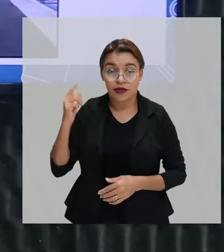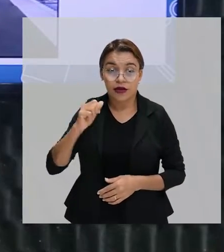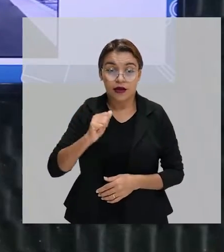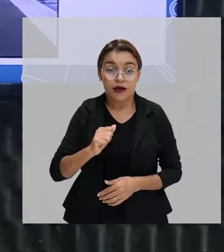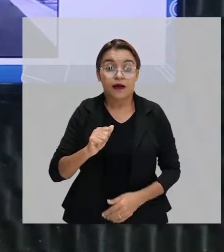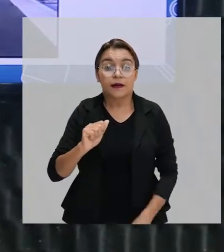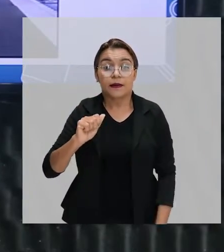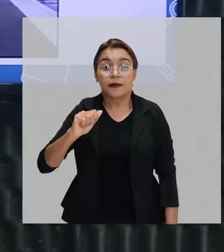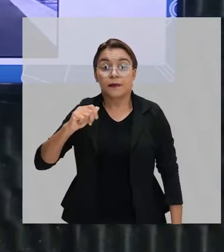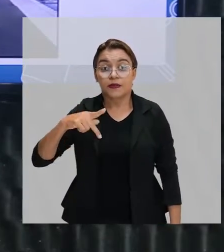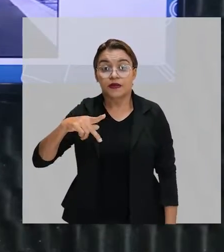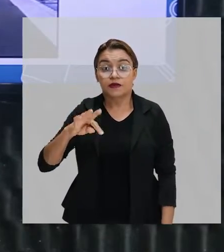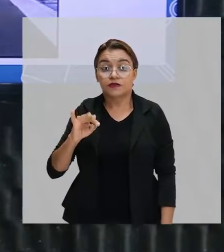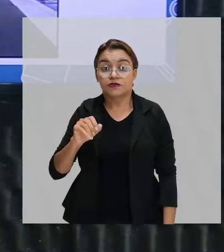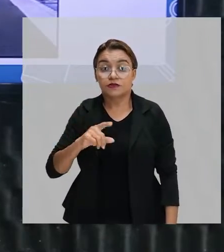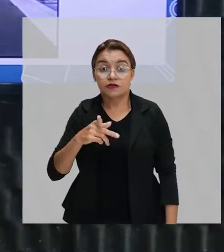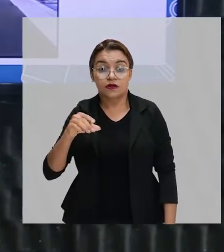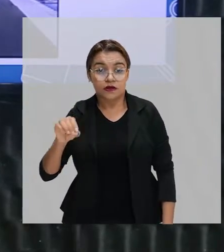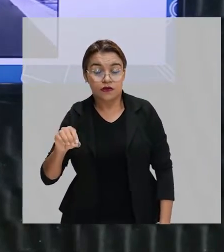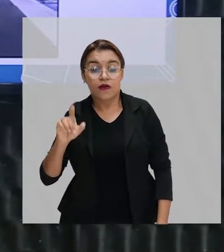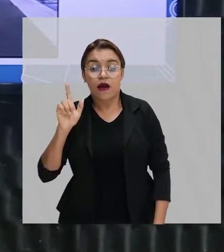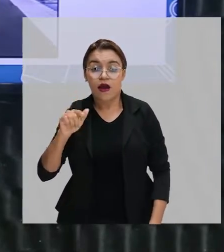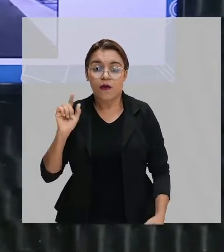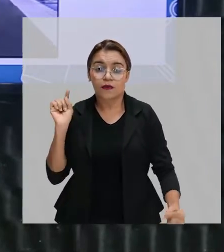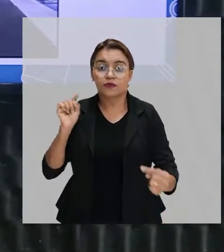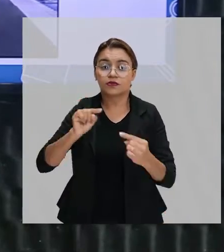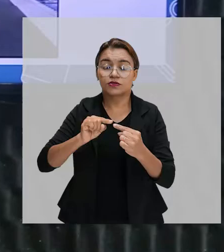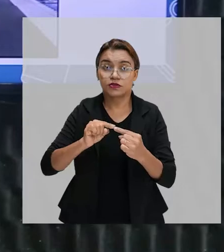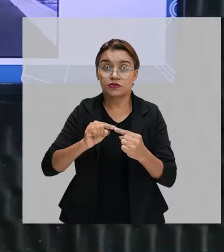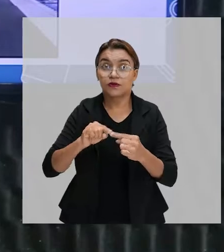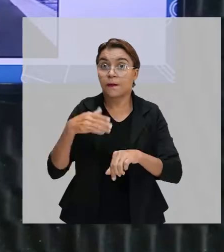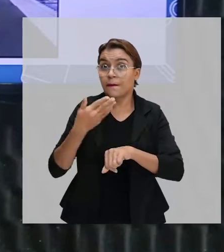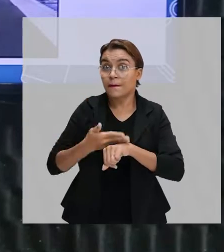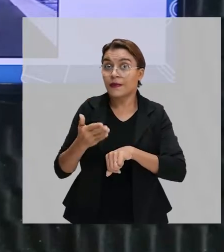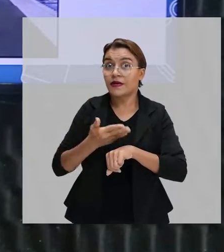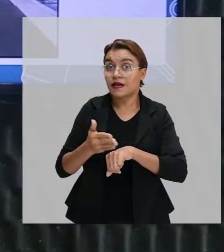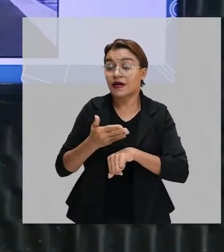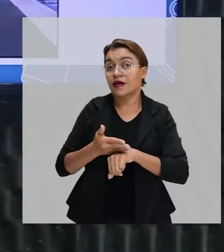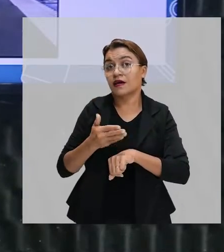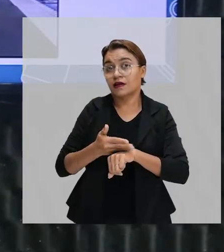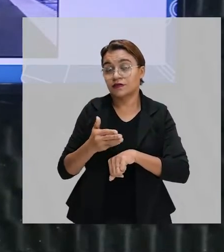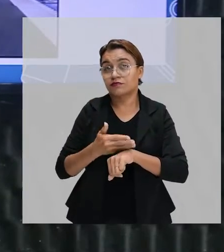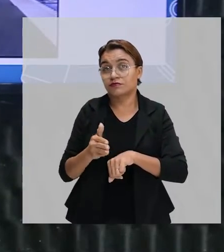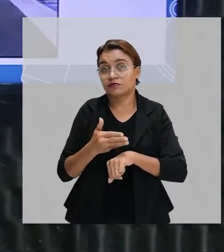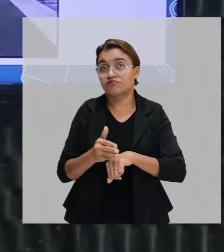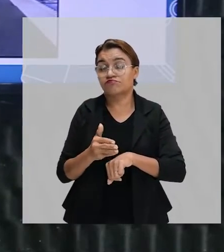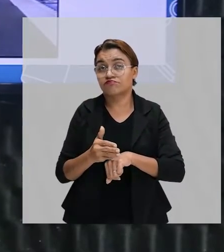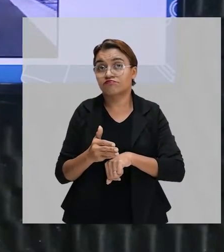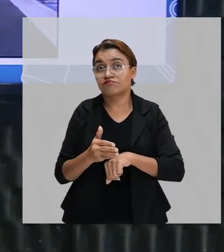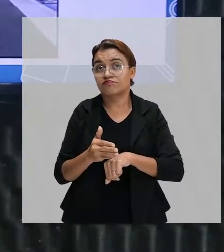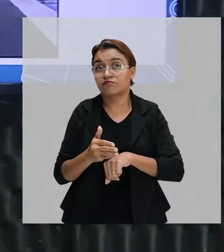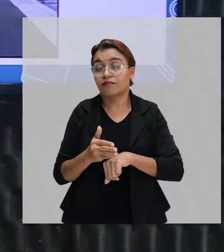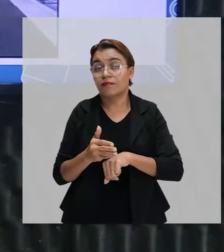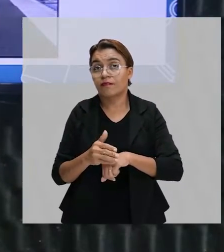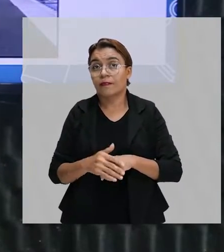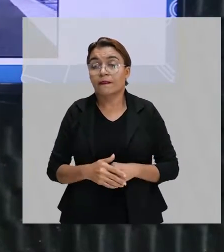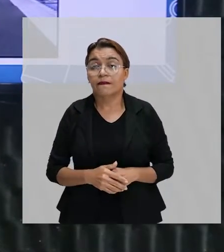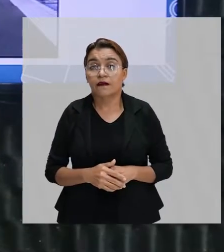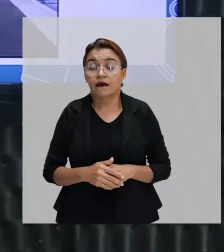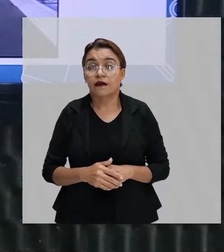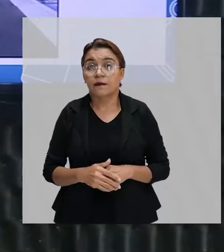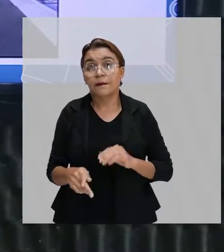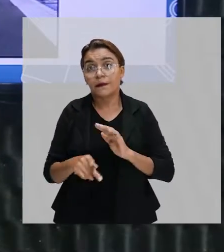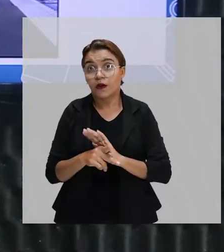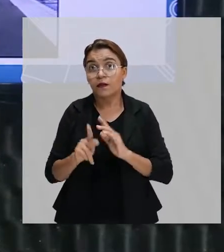aqui para vocês ela é voltada para as práticas laborais o indivíduo a pro sou mais o